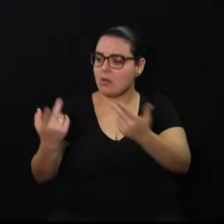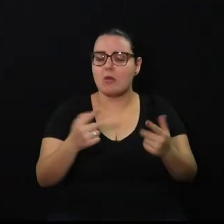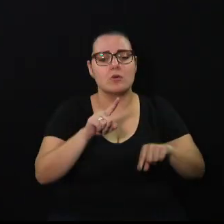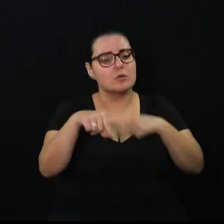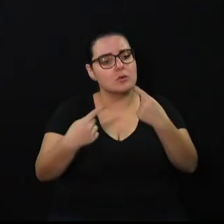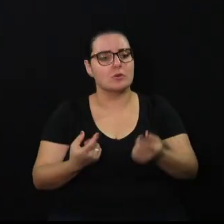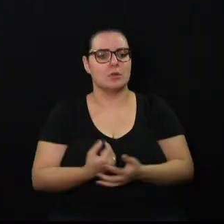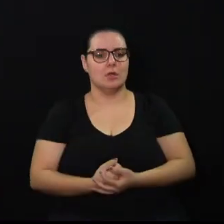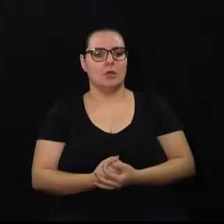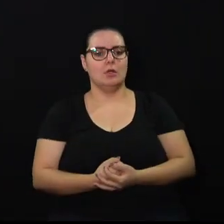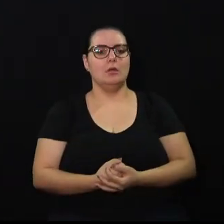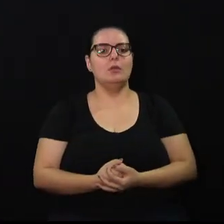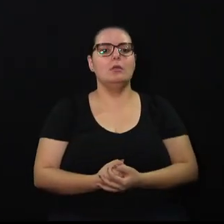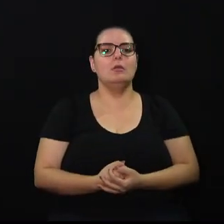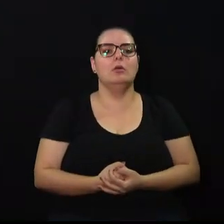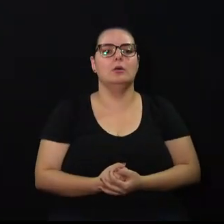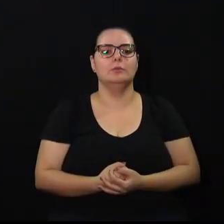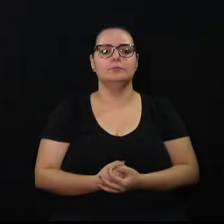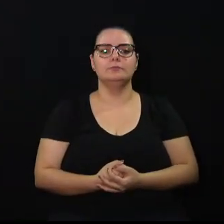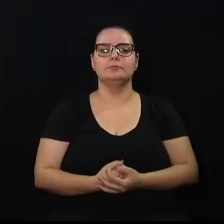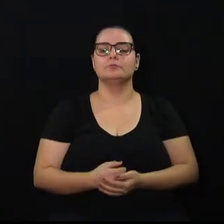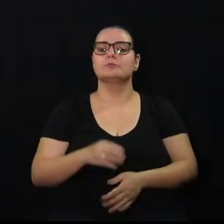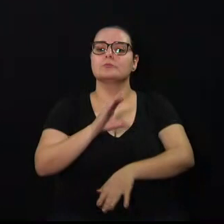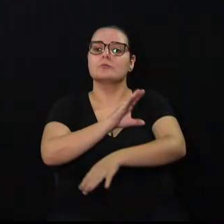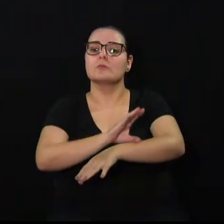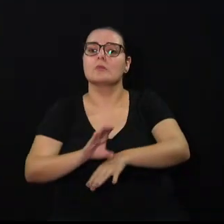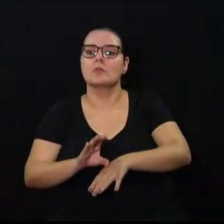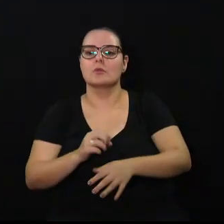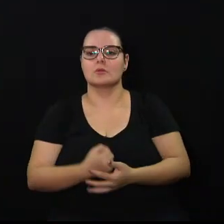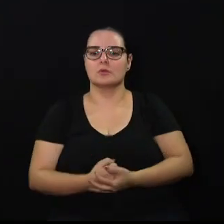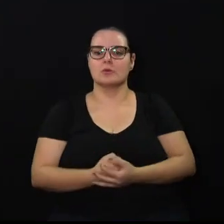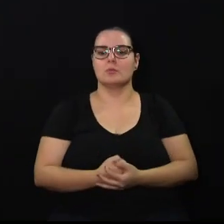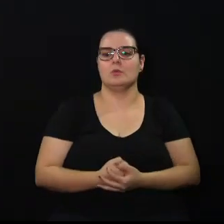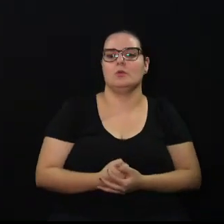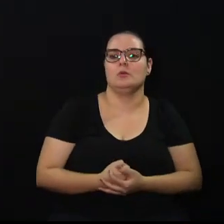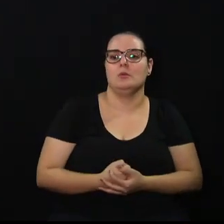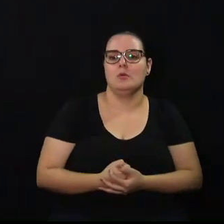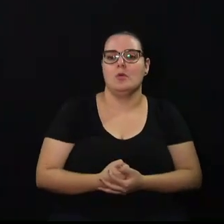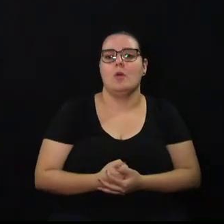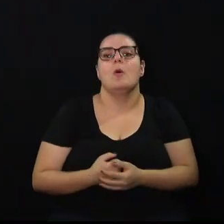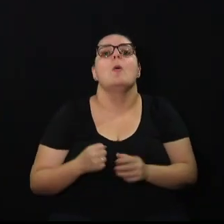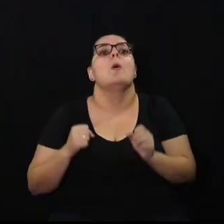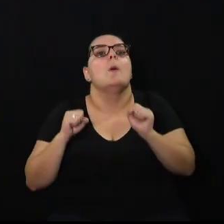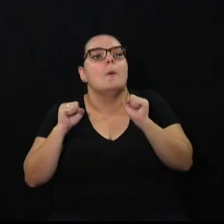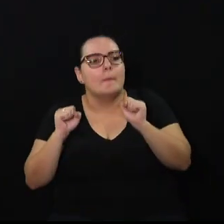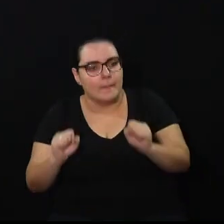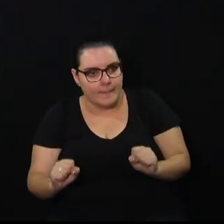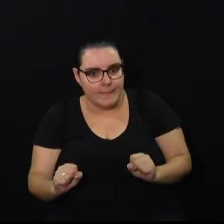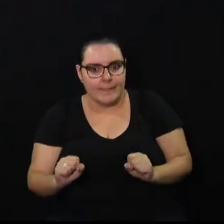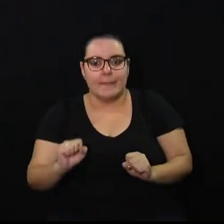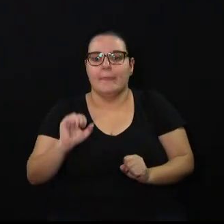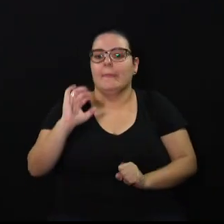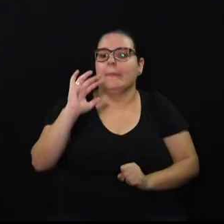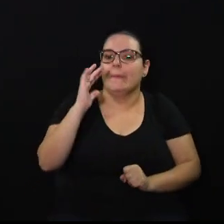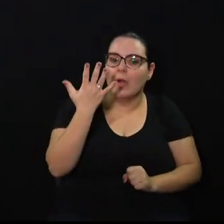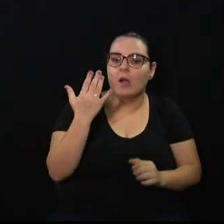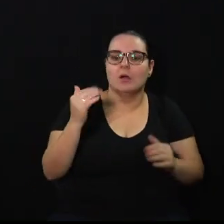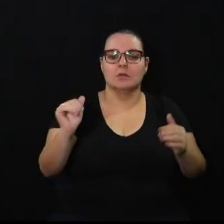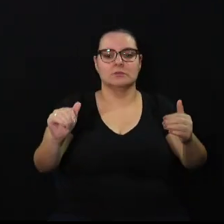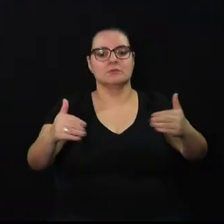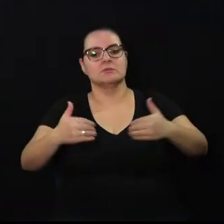heterogeneidade na expressão dos comportamentos então assim muita coisa pode remeter o autismo muitos comportamentos